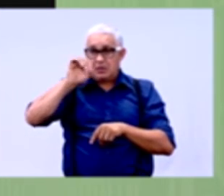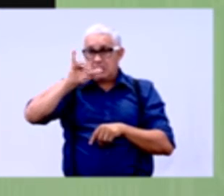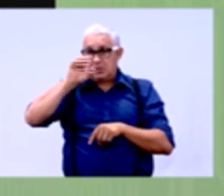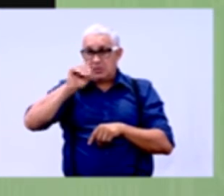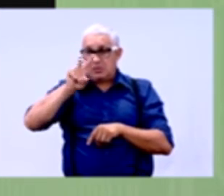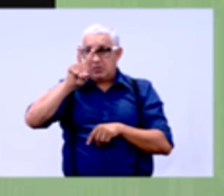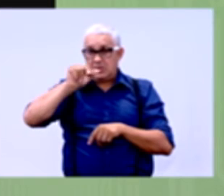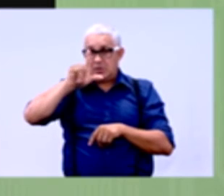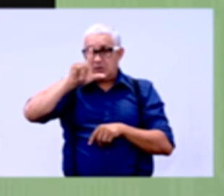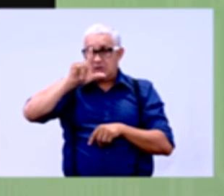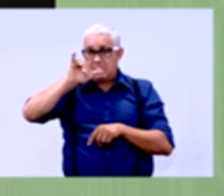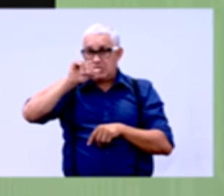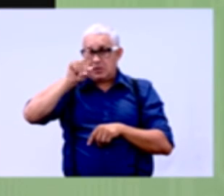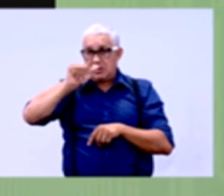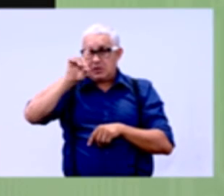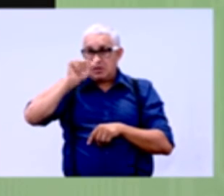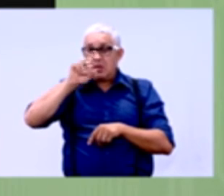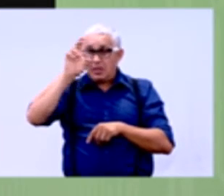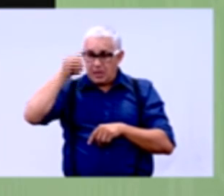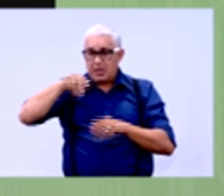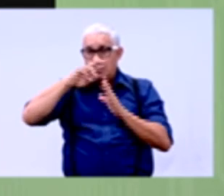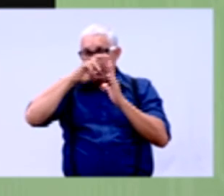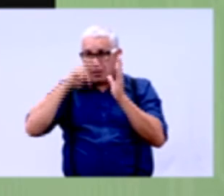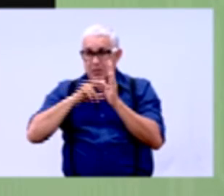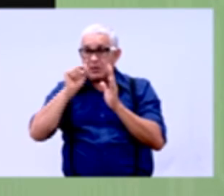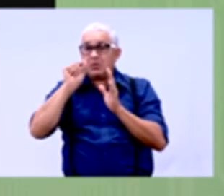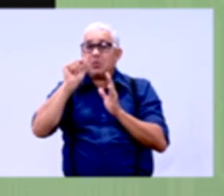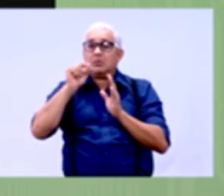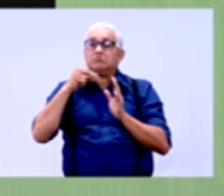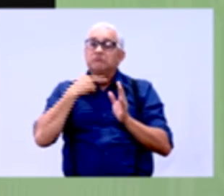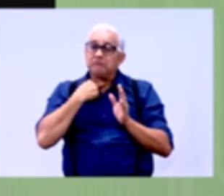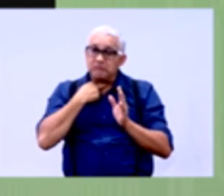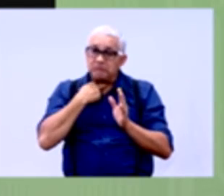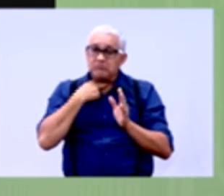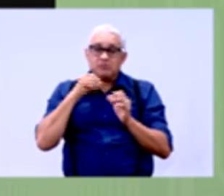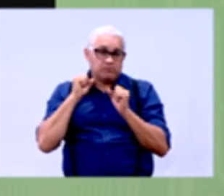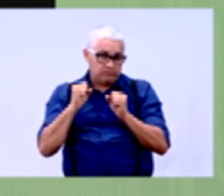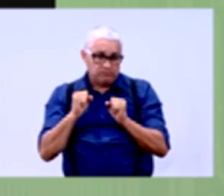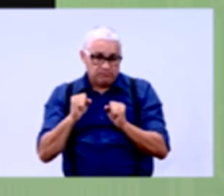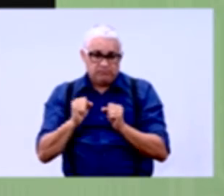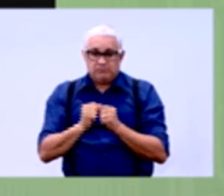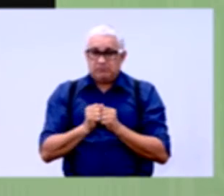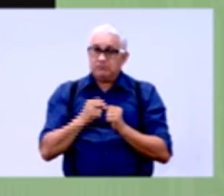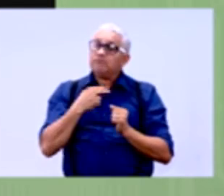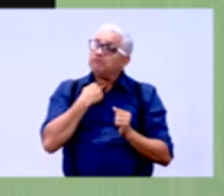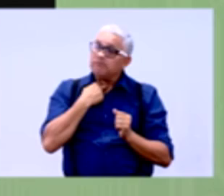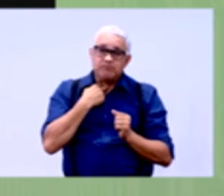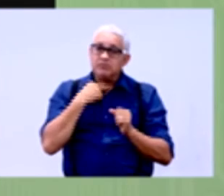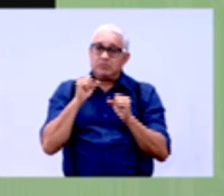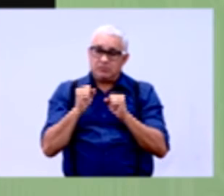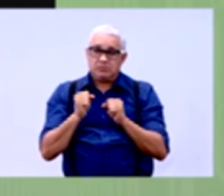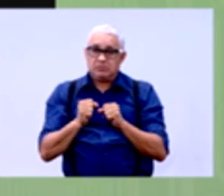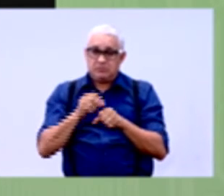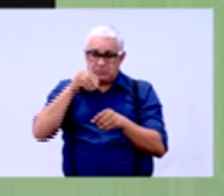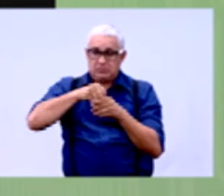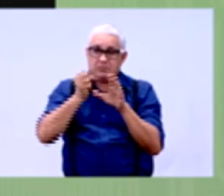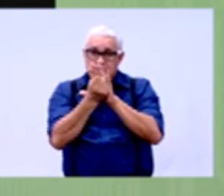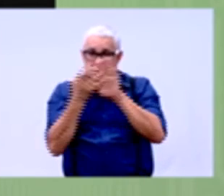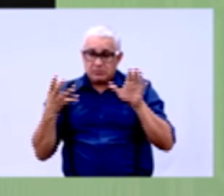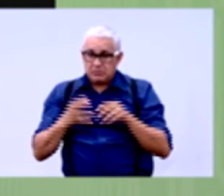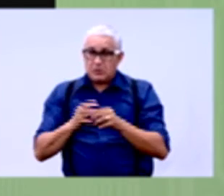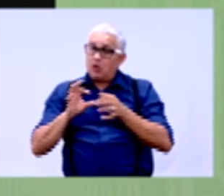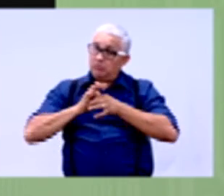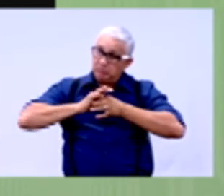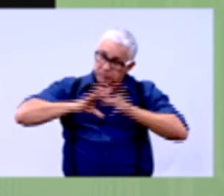validada, que é a lógica de negócio, justamente as regras, o que pode, o que não pode ser feito na aplicação. E aí, de acordo com a